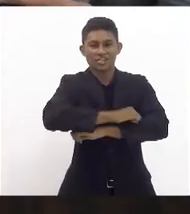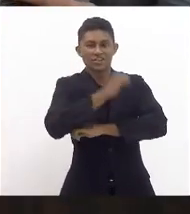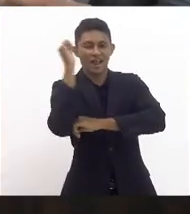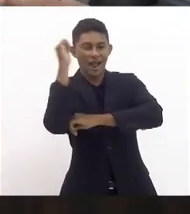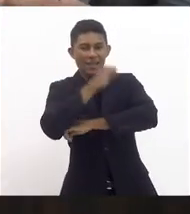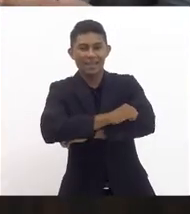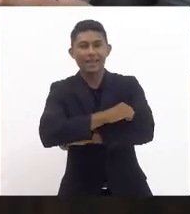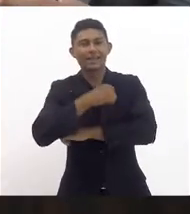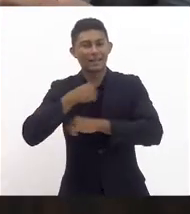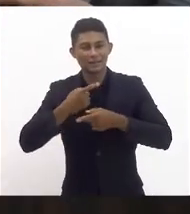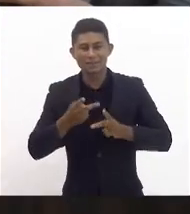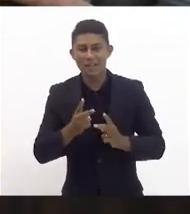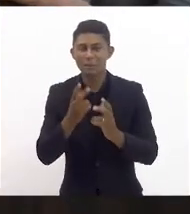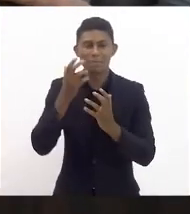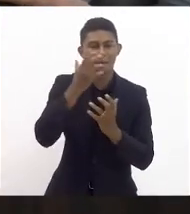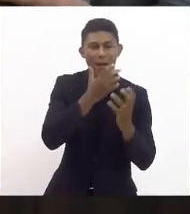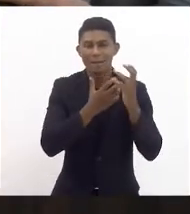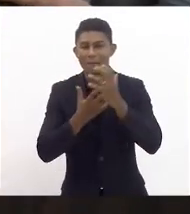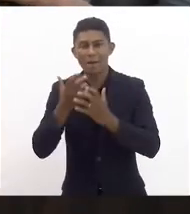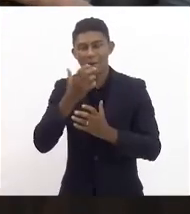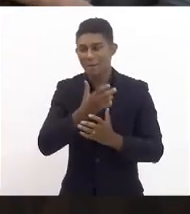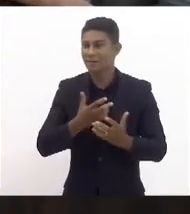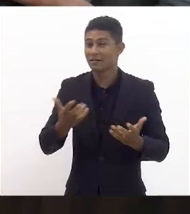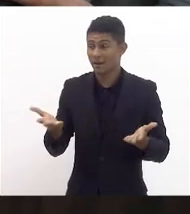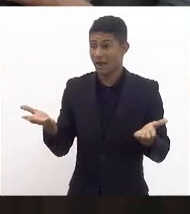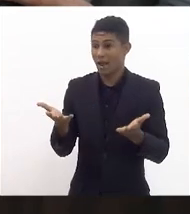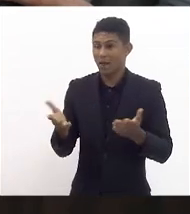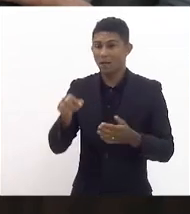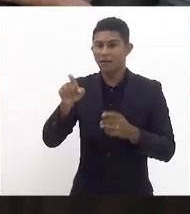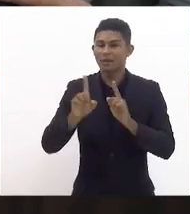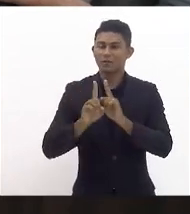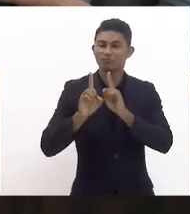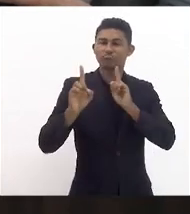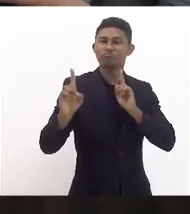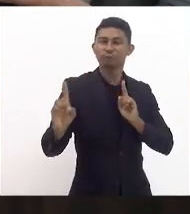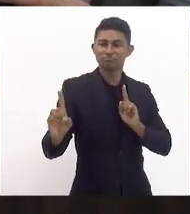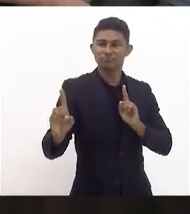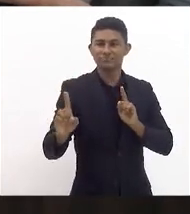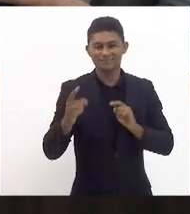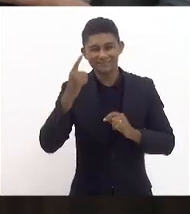cansei de cantar. Agora está só na dela.